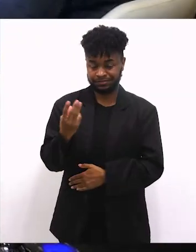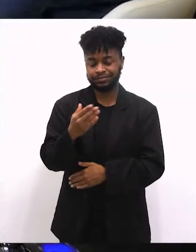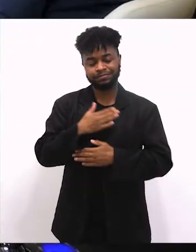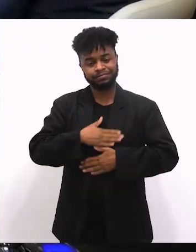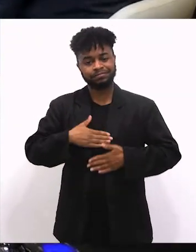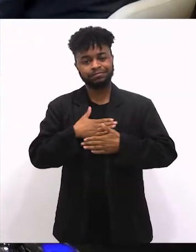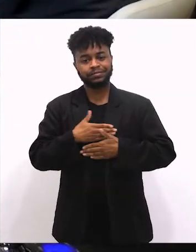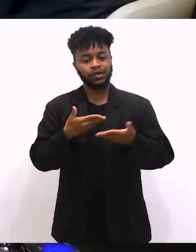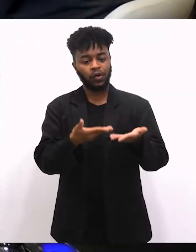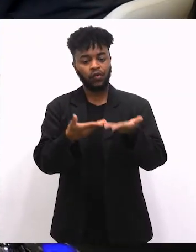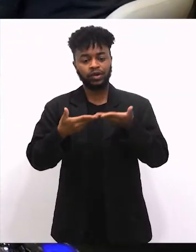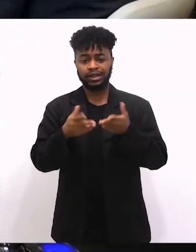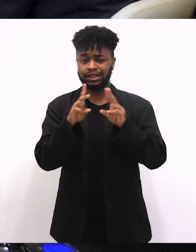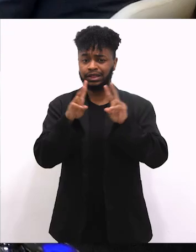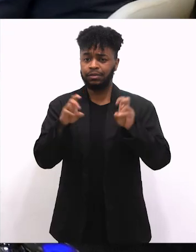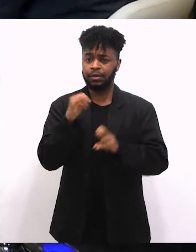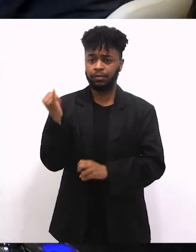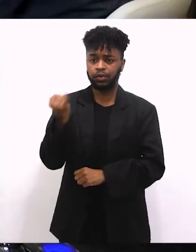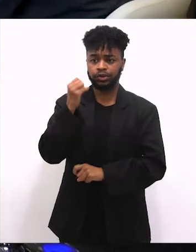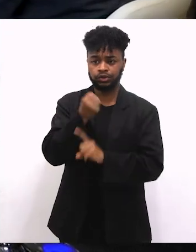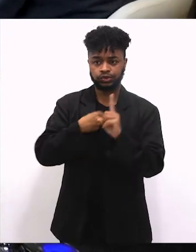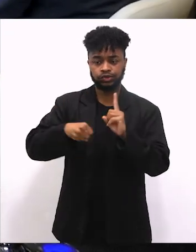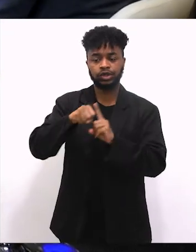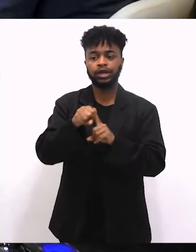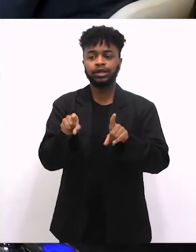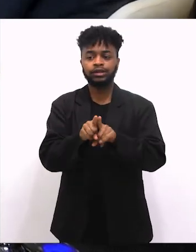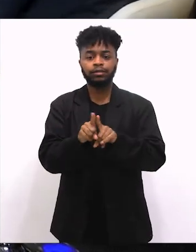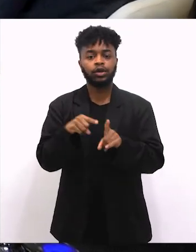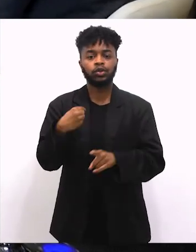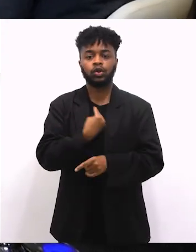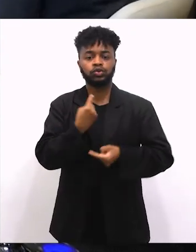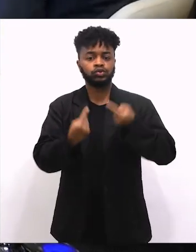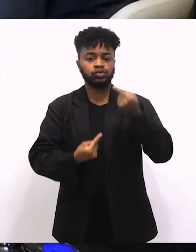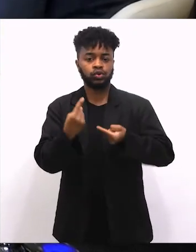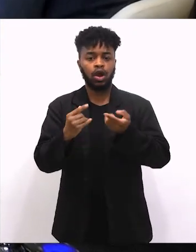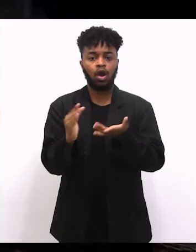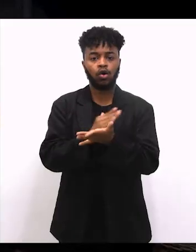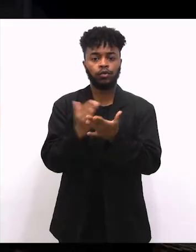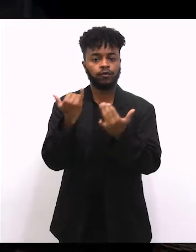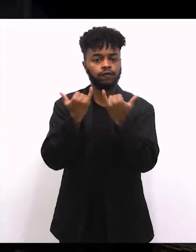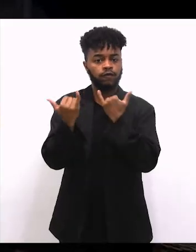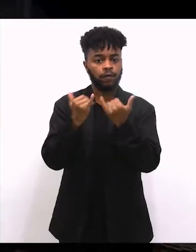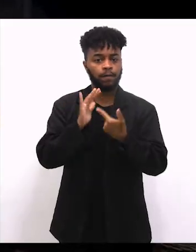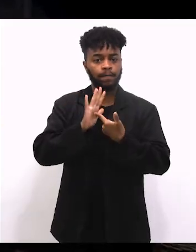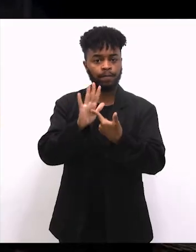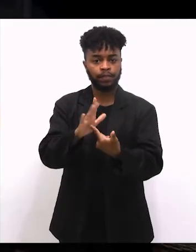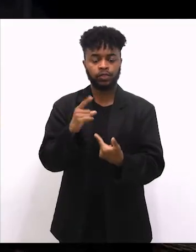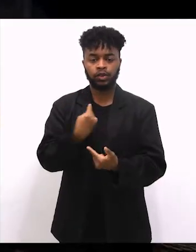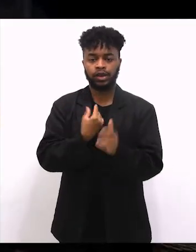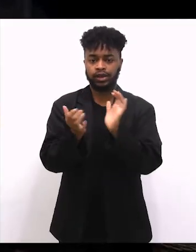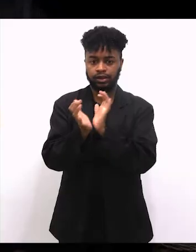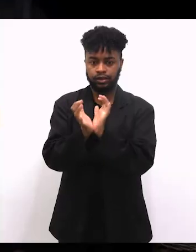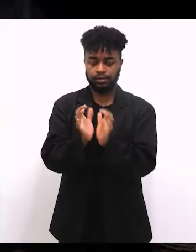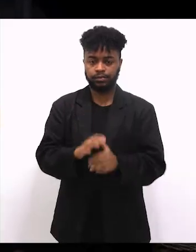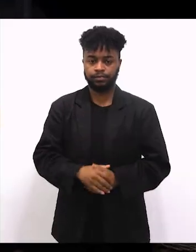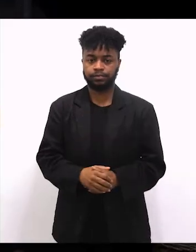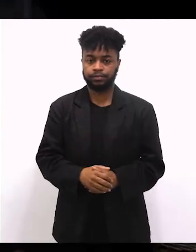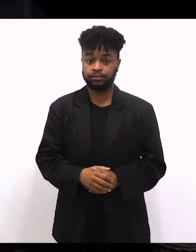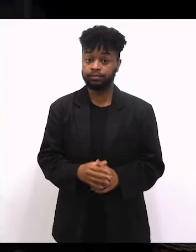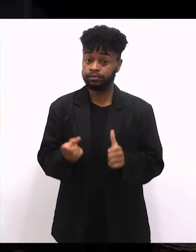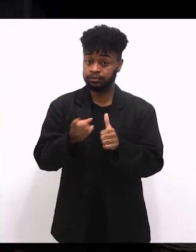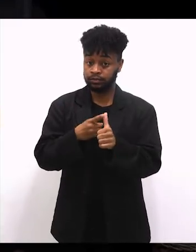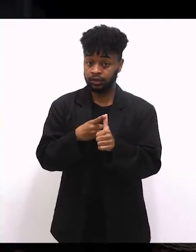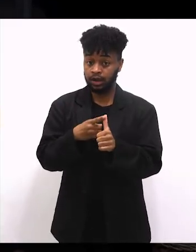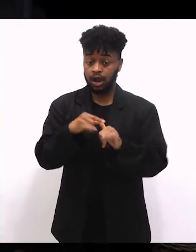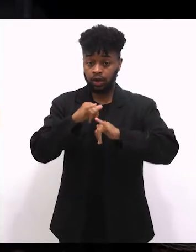tê-las aqui. Esse tema que é tão caro para a sociedade e que a gente trouxe aqui alguns dados que foram apurados pela nossa produção. Primeiro,